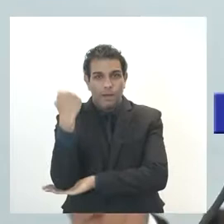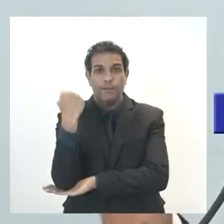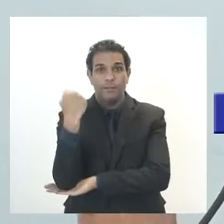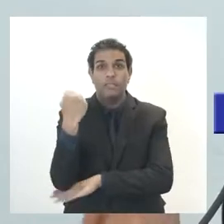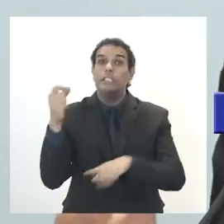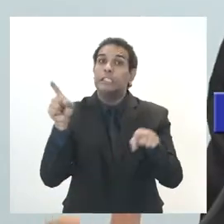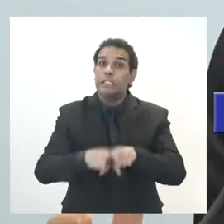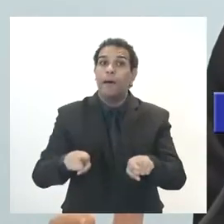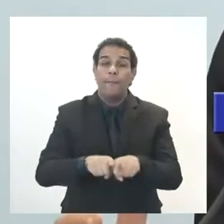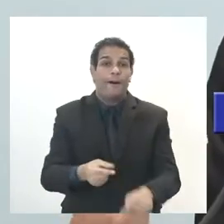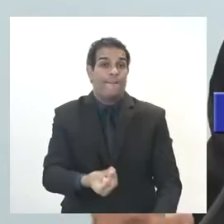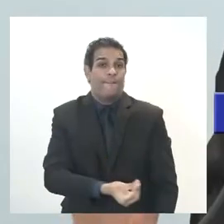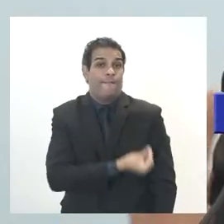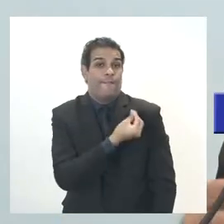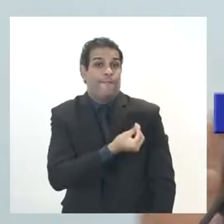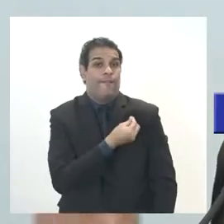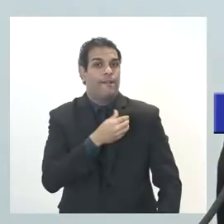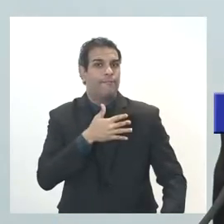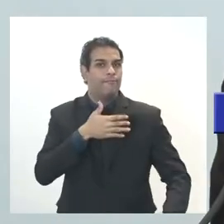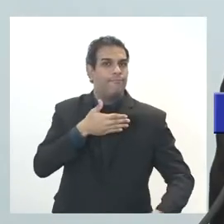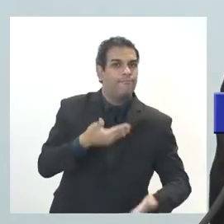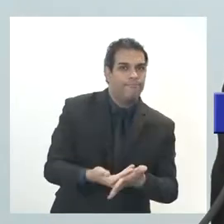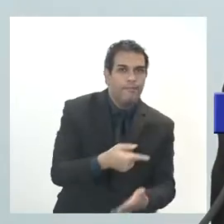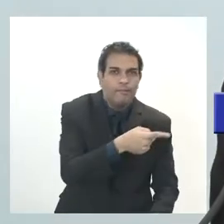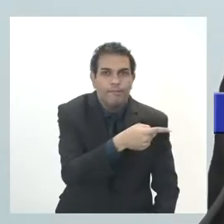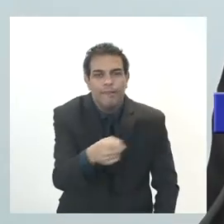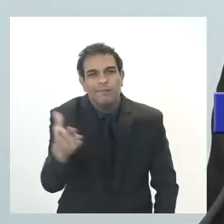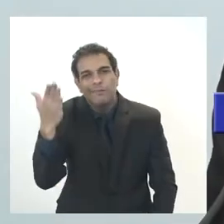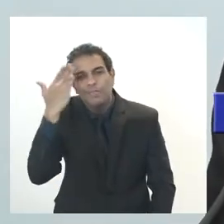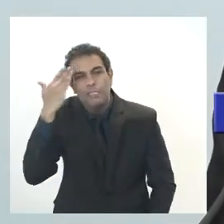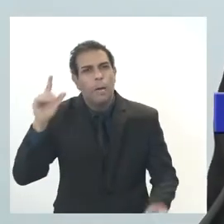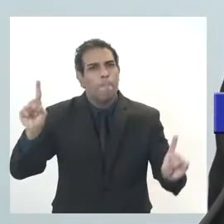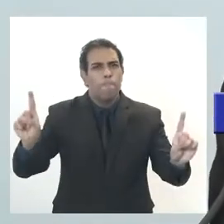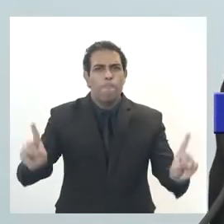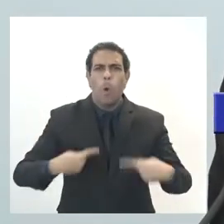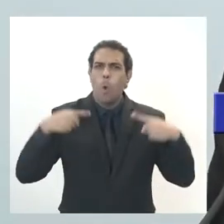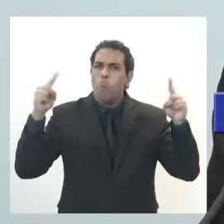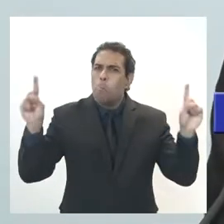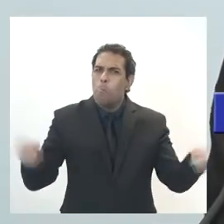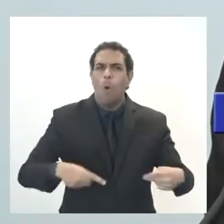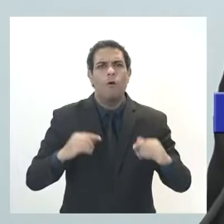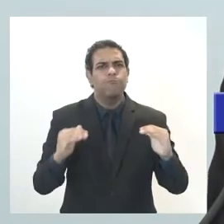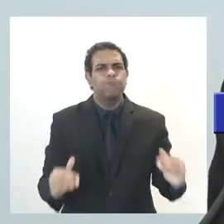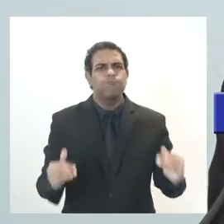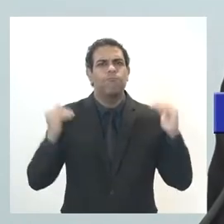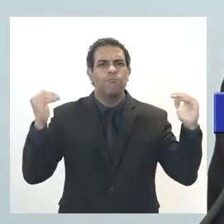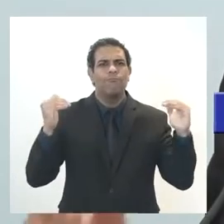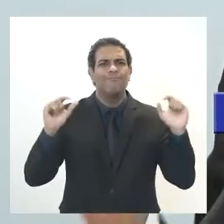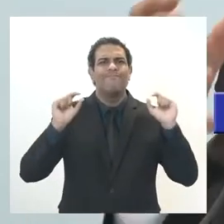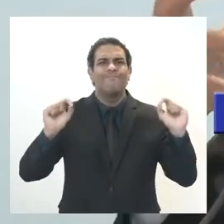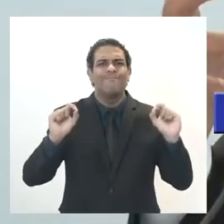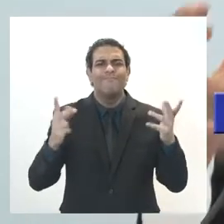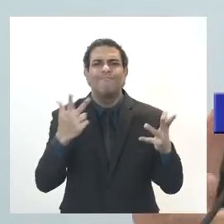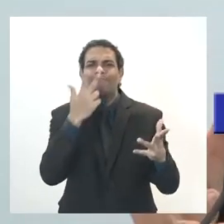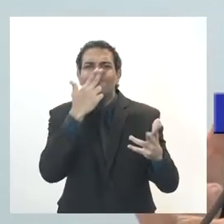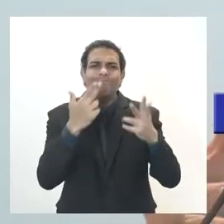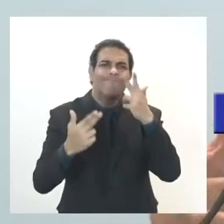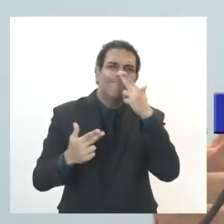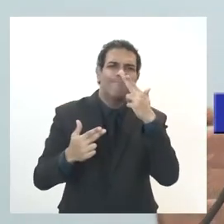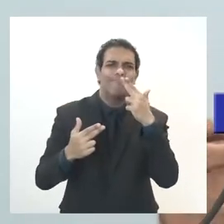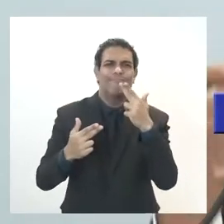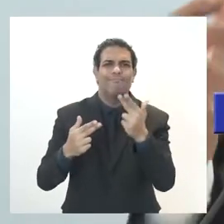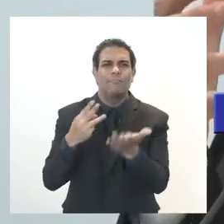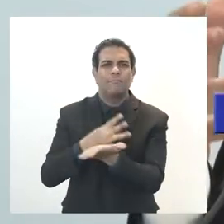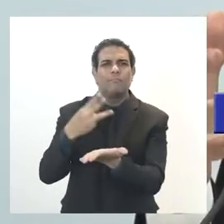sobrevivendo porque os ataques são muito grandes não ela fala pejotização